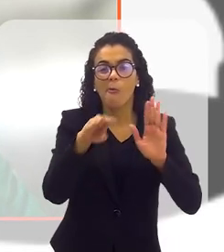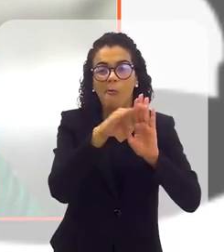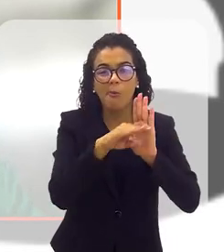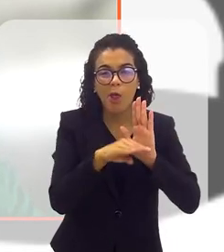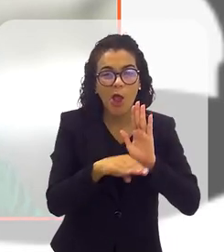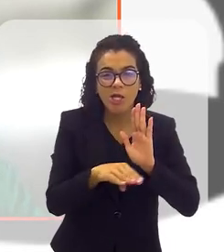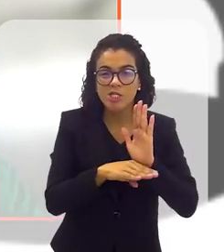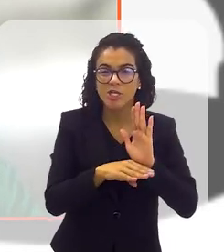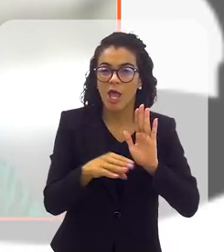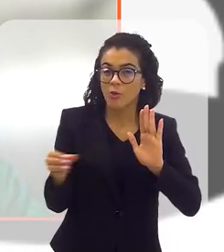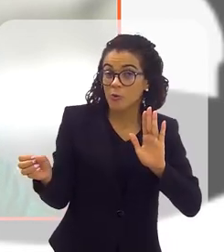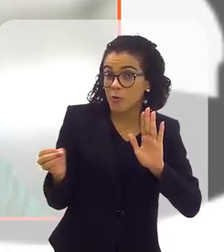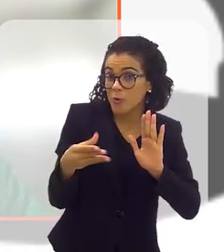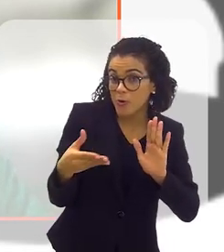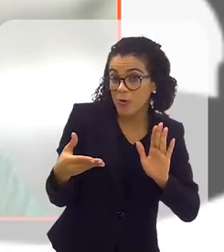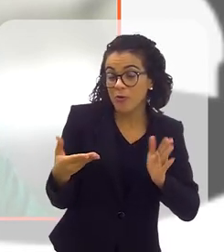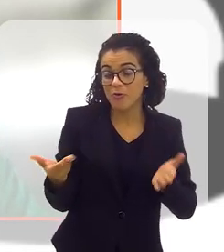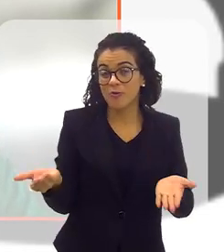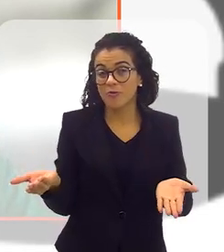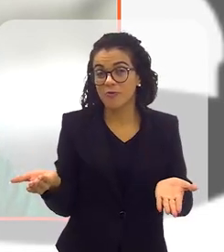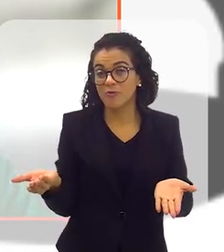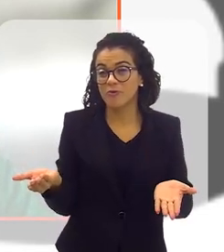um projeto da gaveta.